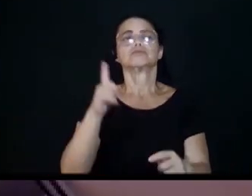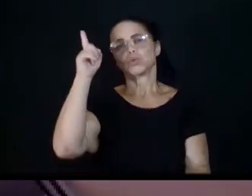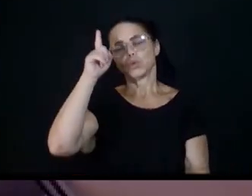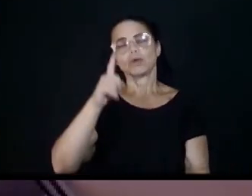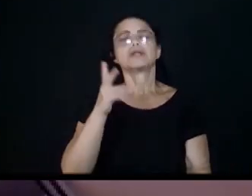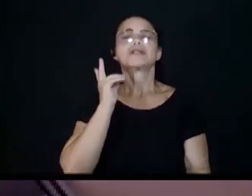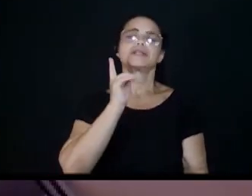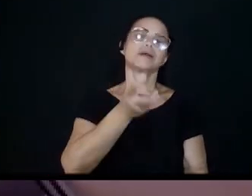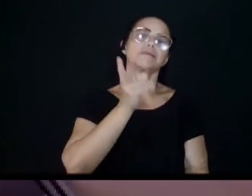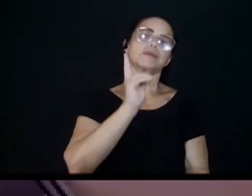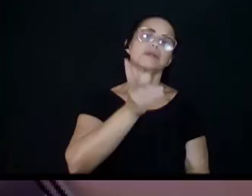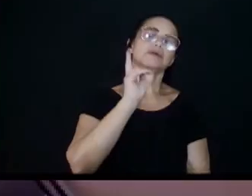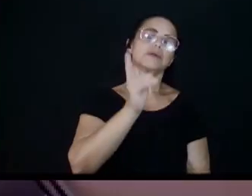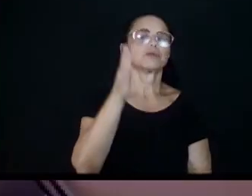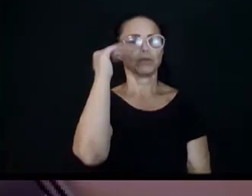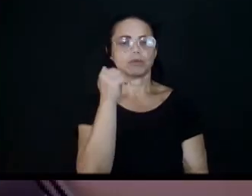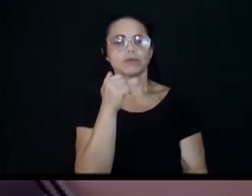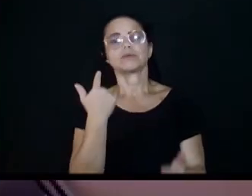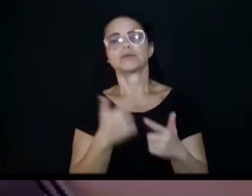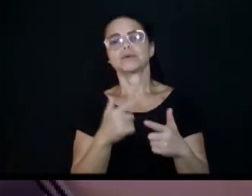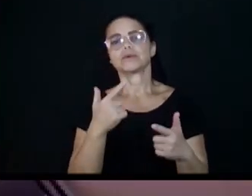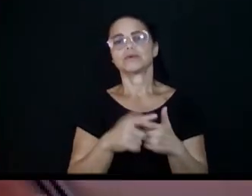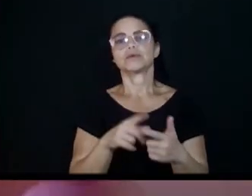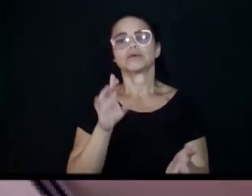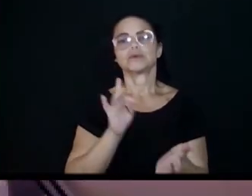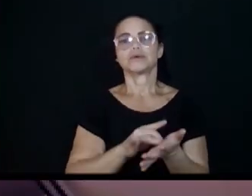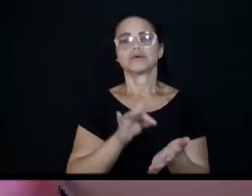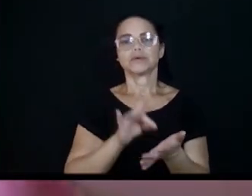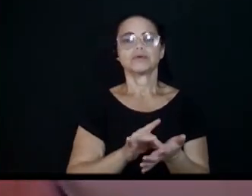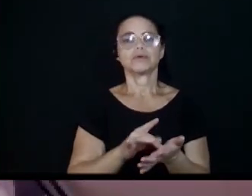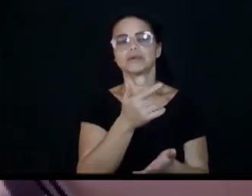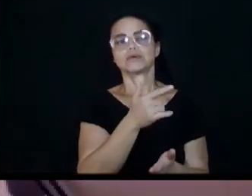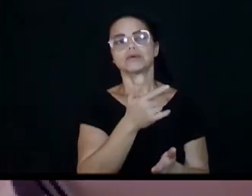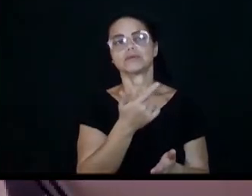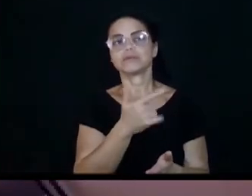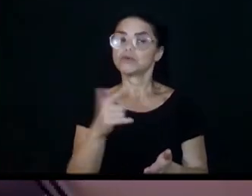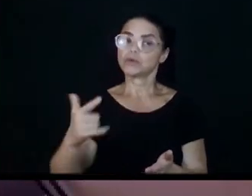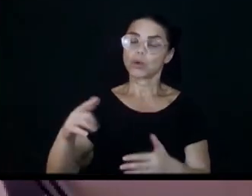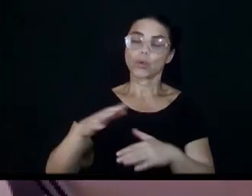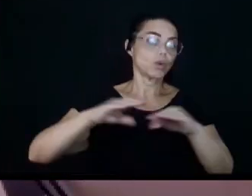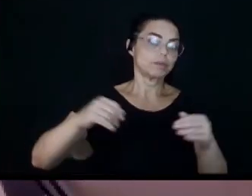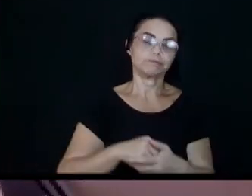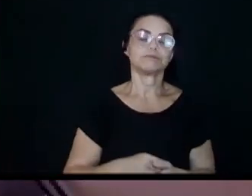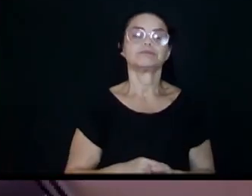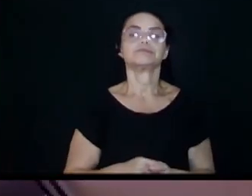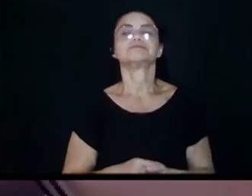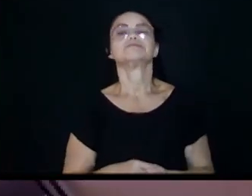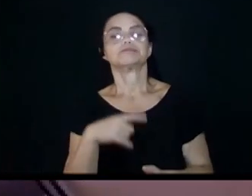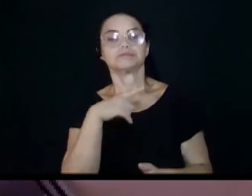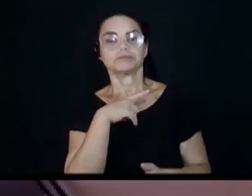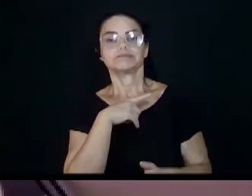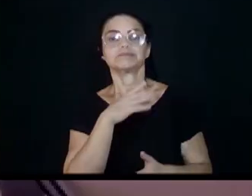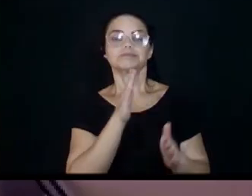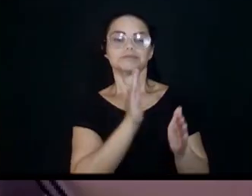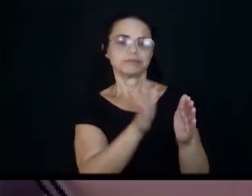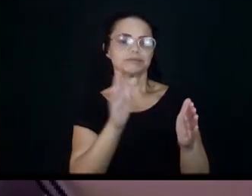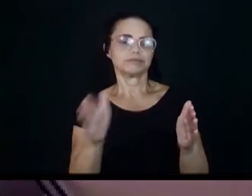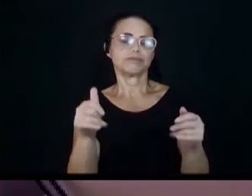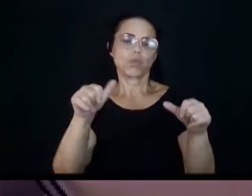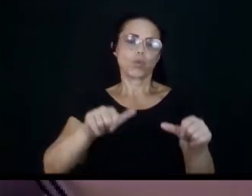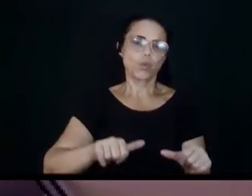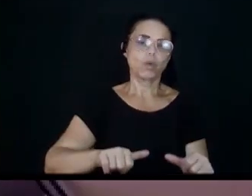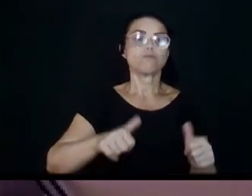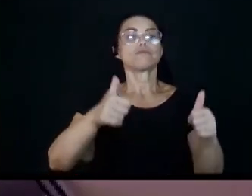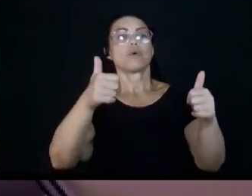está, porque pelo fato de não ter cura, é uma doença que pode ter momentos de piora, de melhora, e é onde a gente